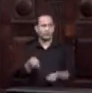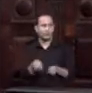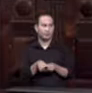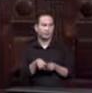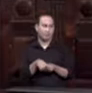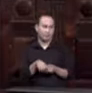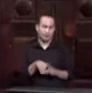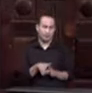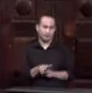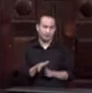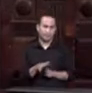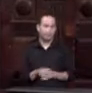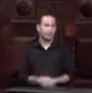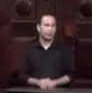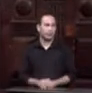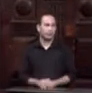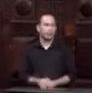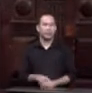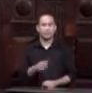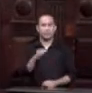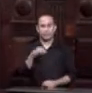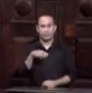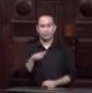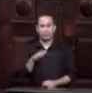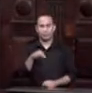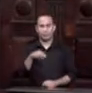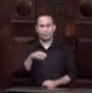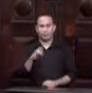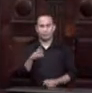auxiliar, o Tribunal de Contas.